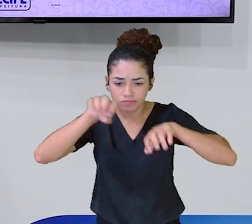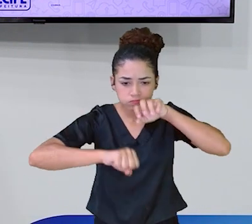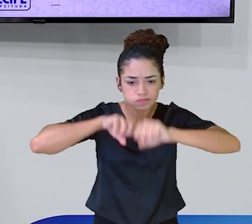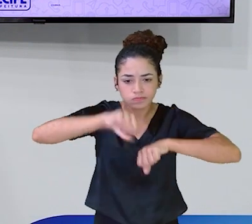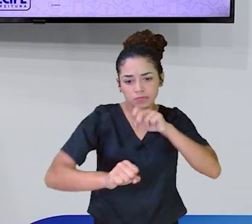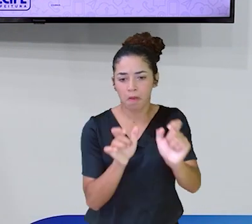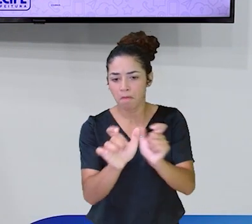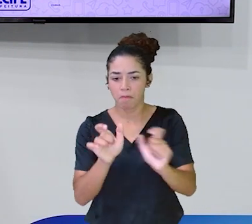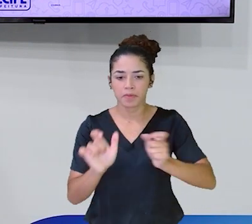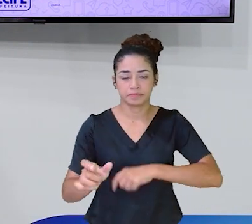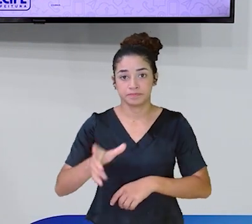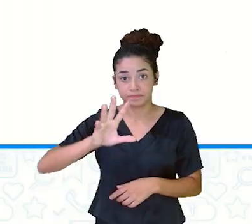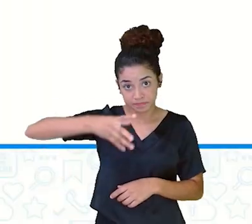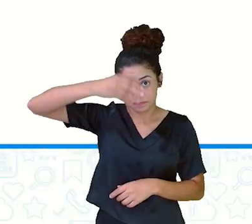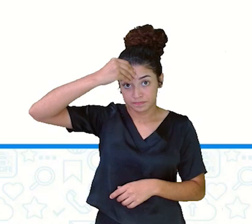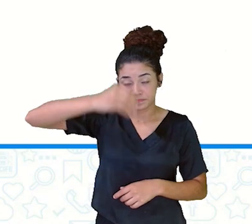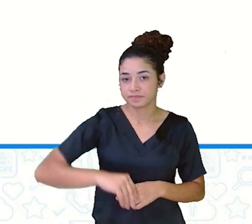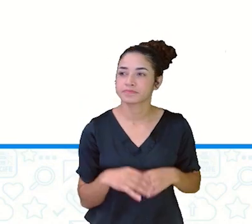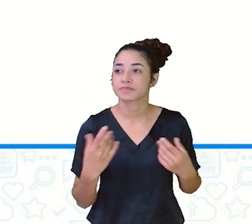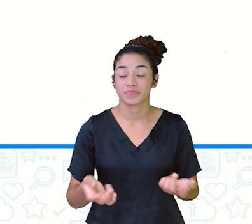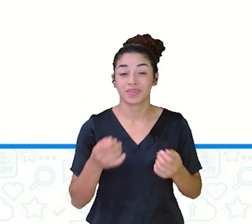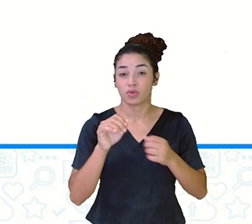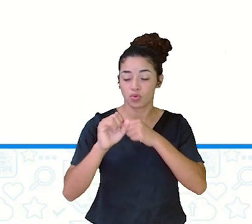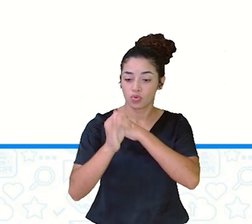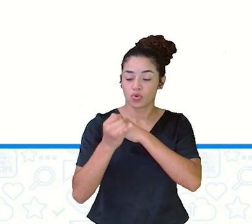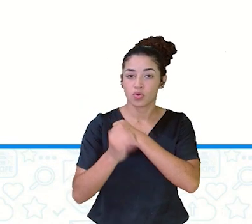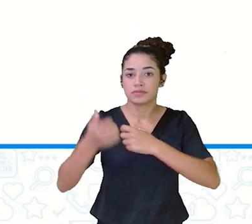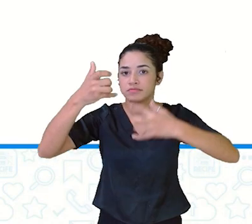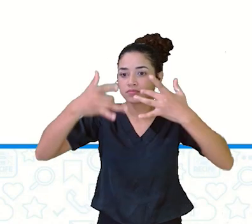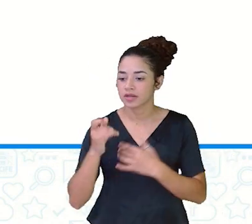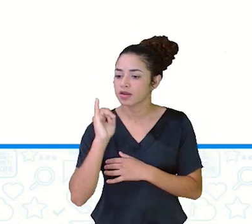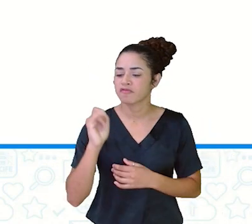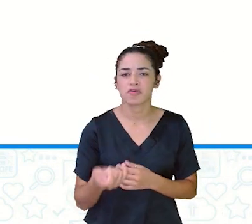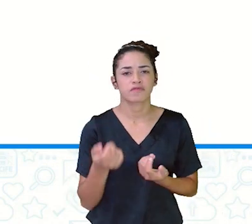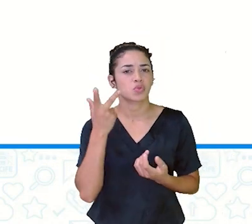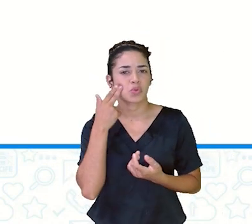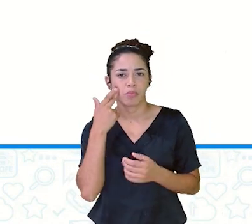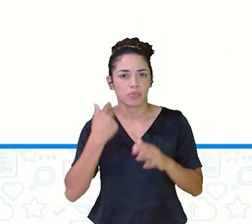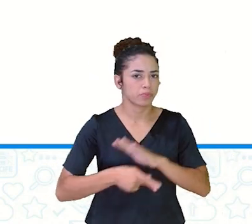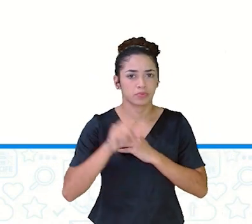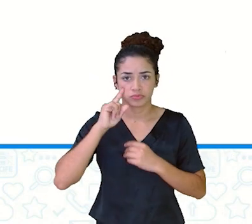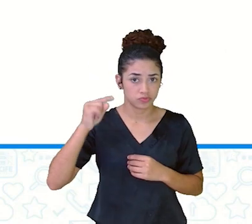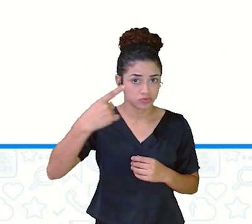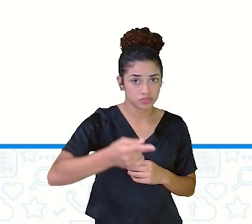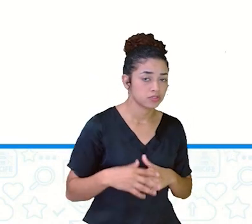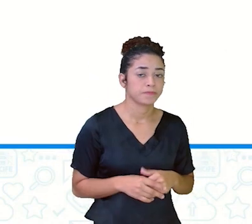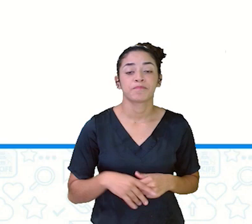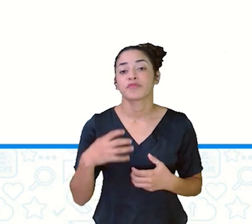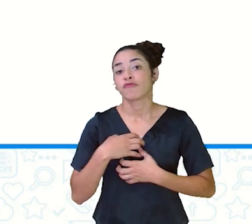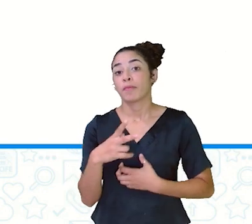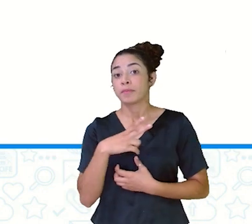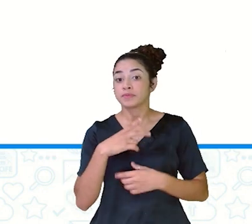palavras. A crônica narra fatos comuns do dia a dia, de uma forma particular